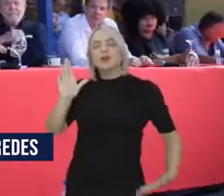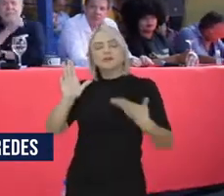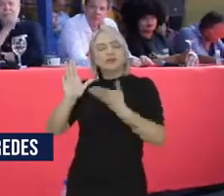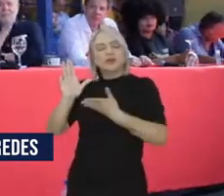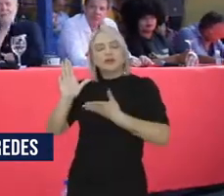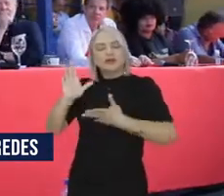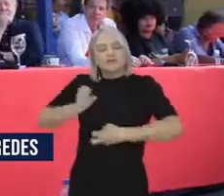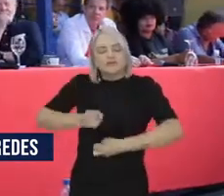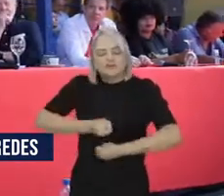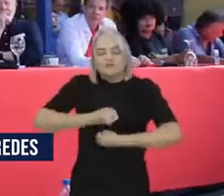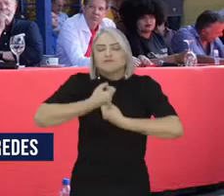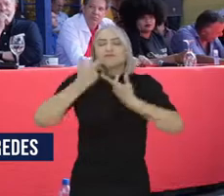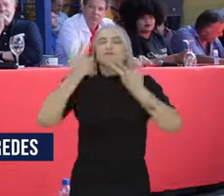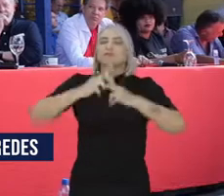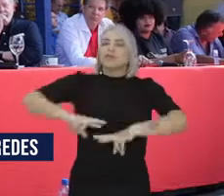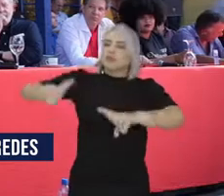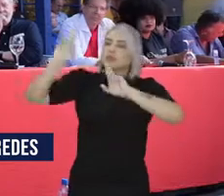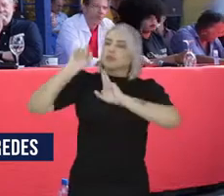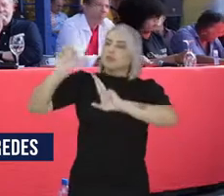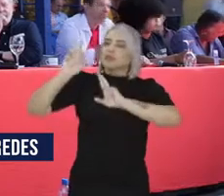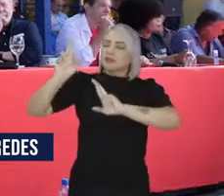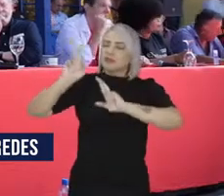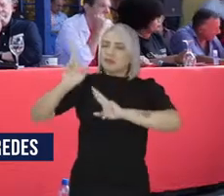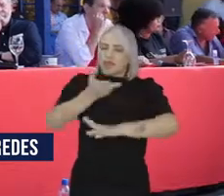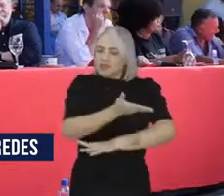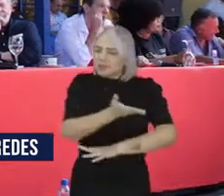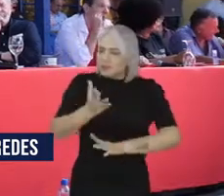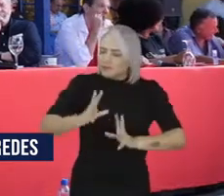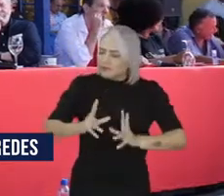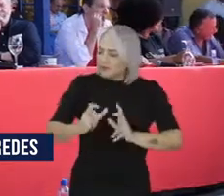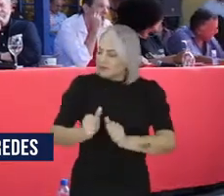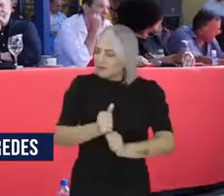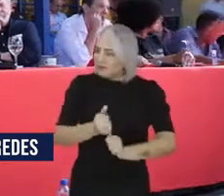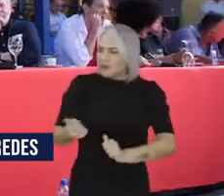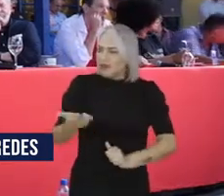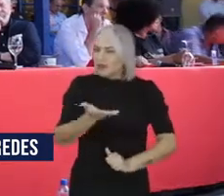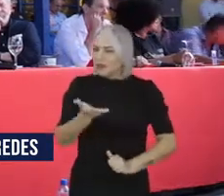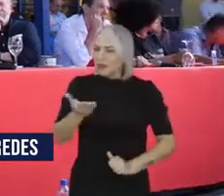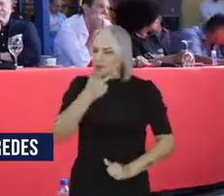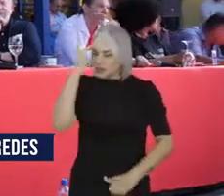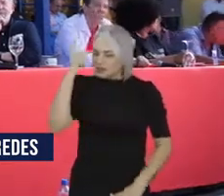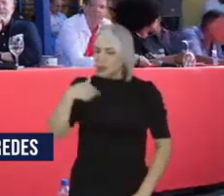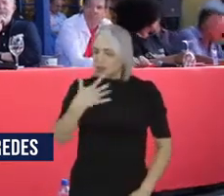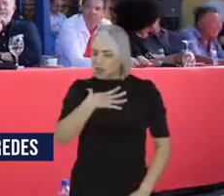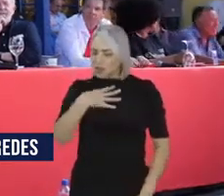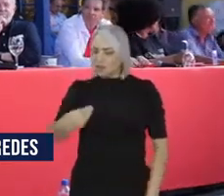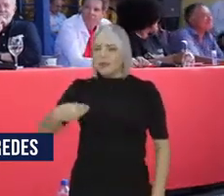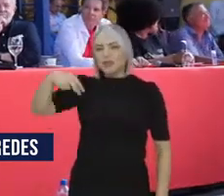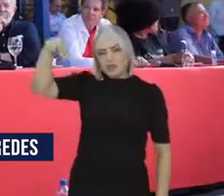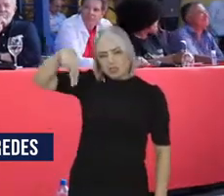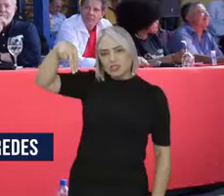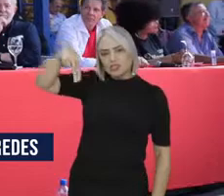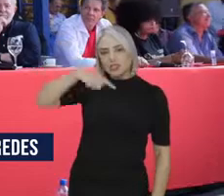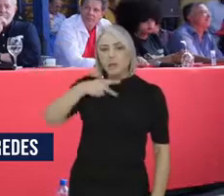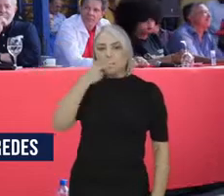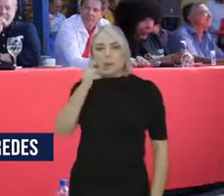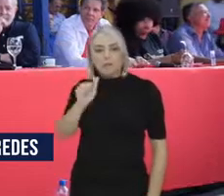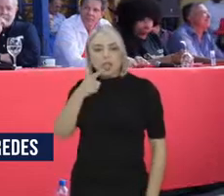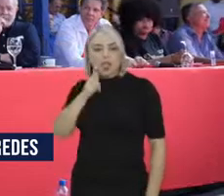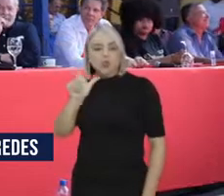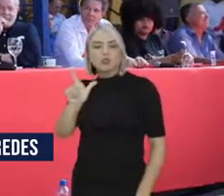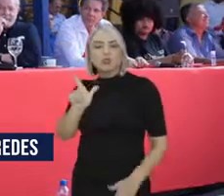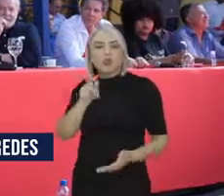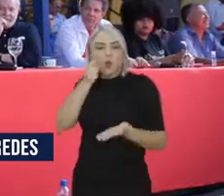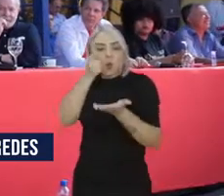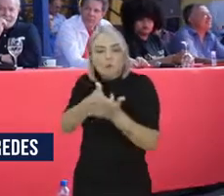nossos corações e de muitos e milhares de pessoas. Assim como eu também sou filho de nordestino, que meu pai conseguiu a casa dele, conseguiu o sítio